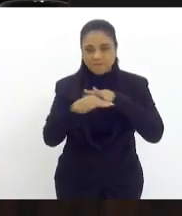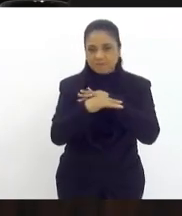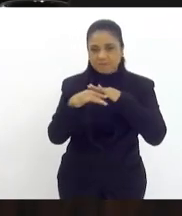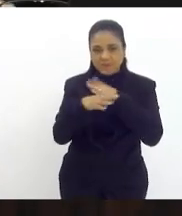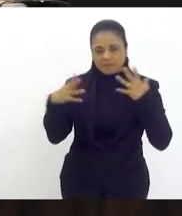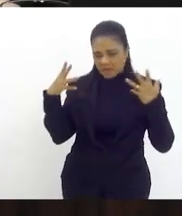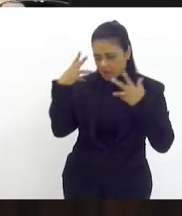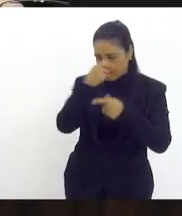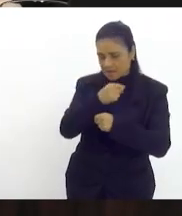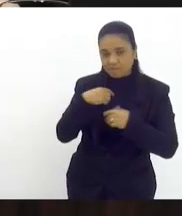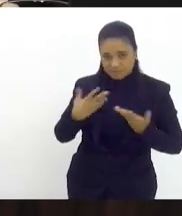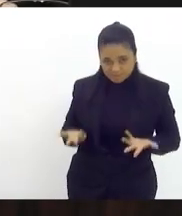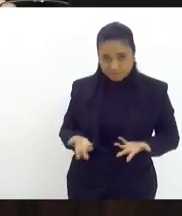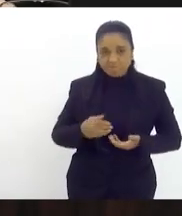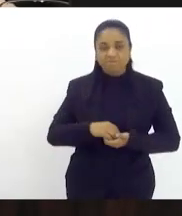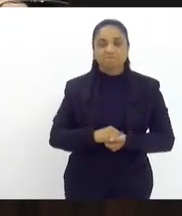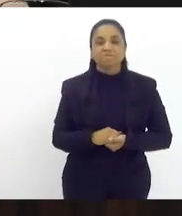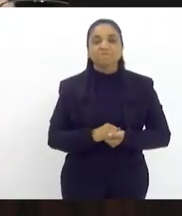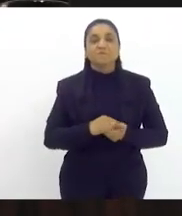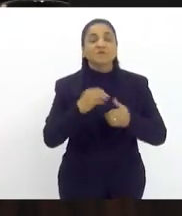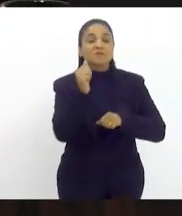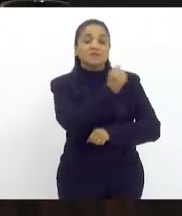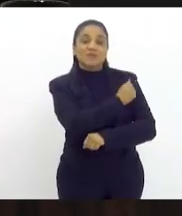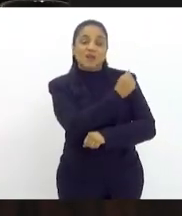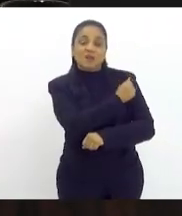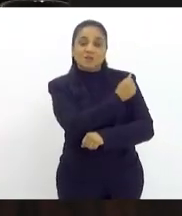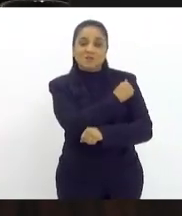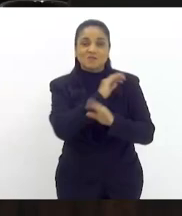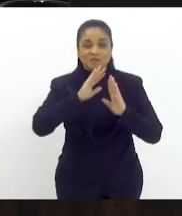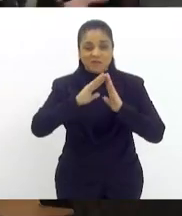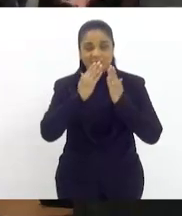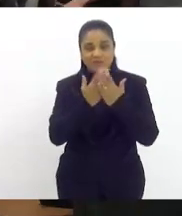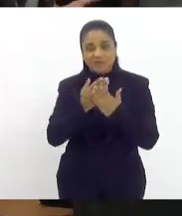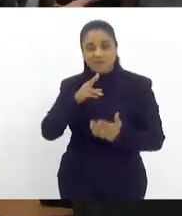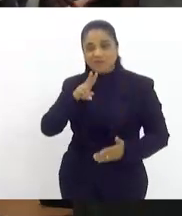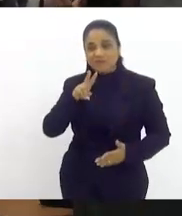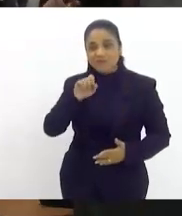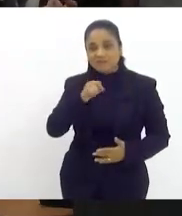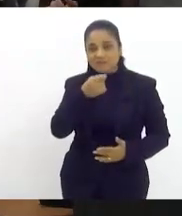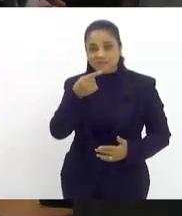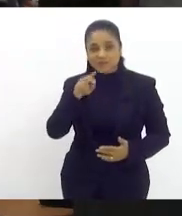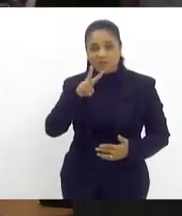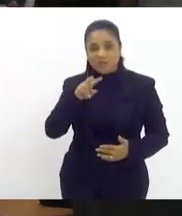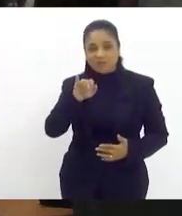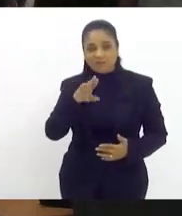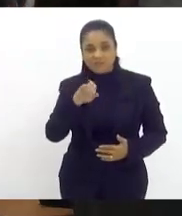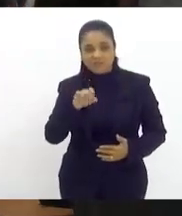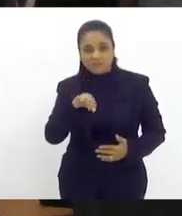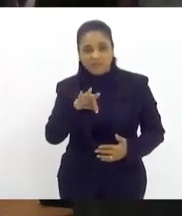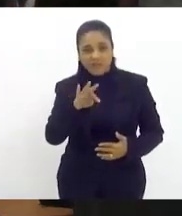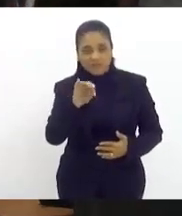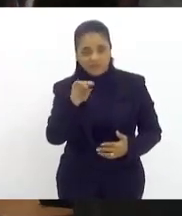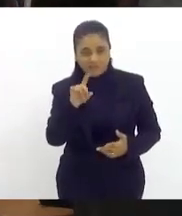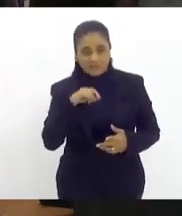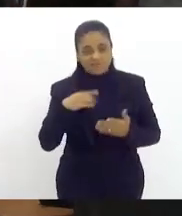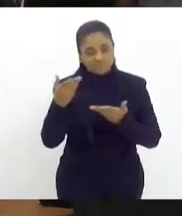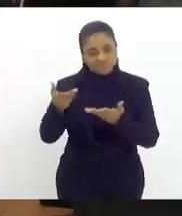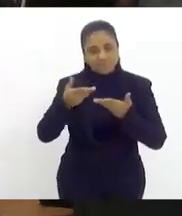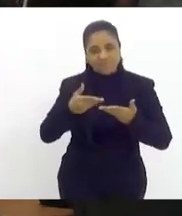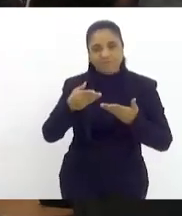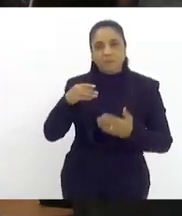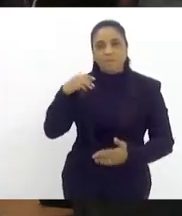mais bela bonita e limpa e os alunos da escola São Vicente trazidos aí convidados pela deputada Marida no